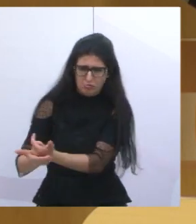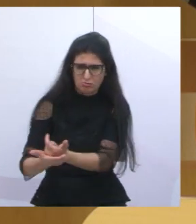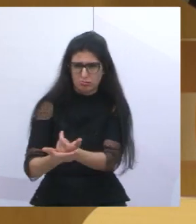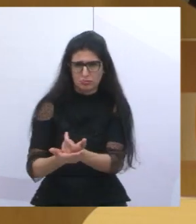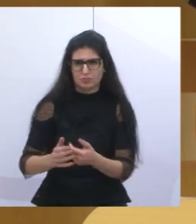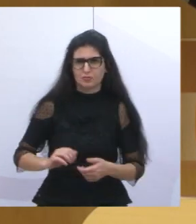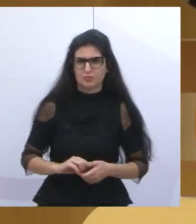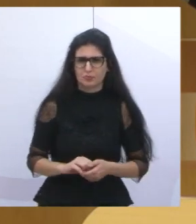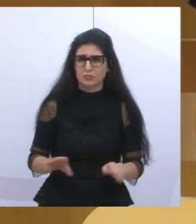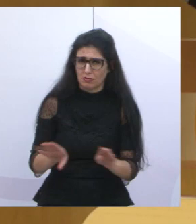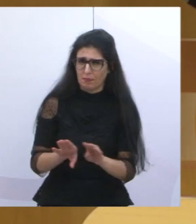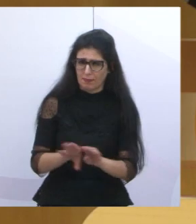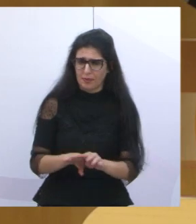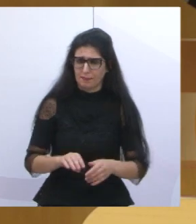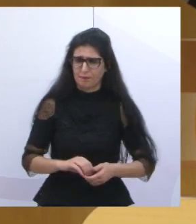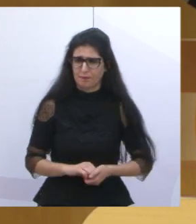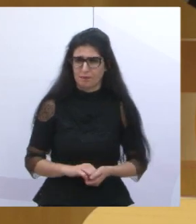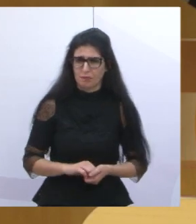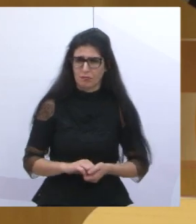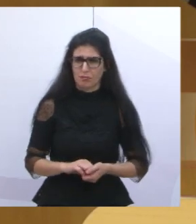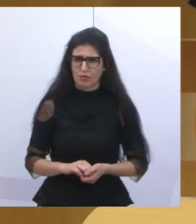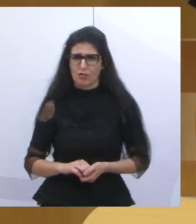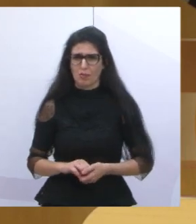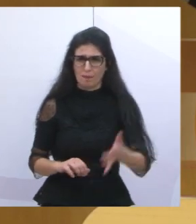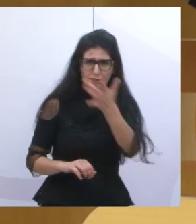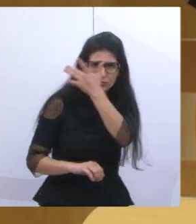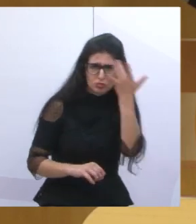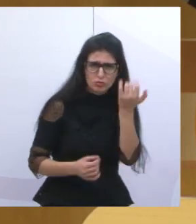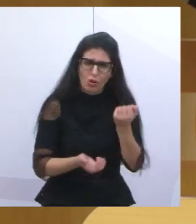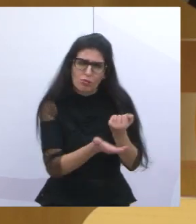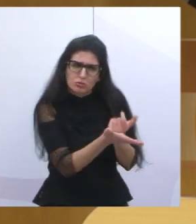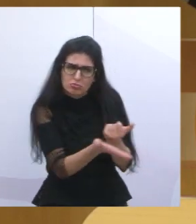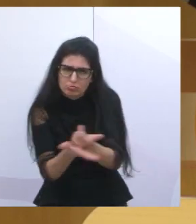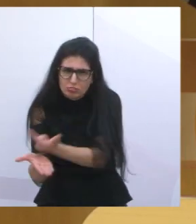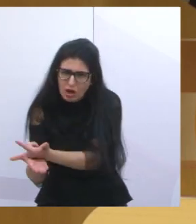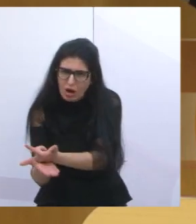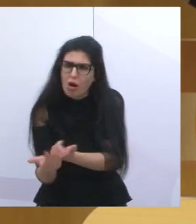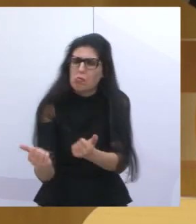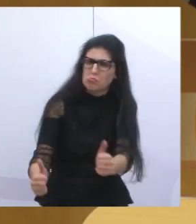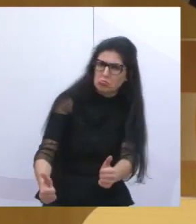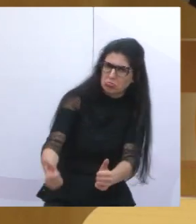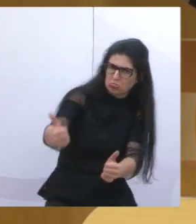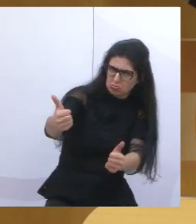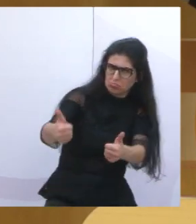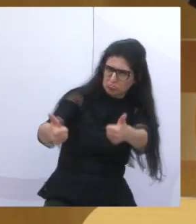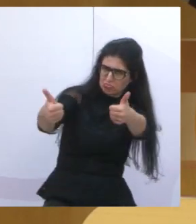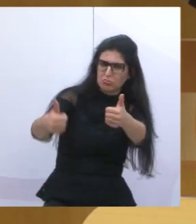como proporcionar facilidade aos contribuintes para que consigam